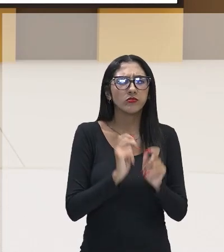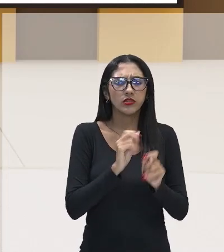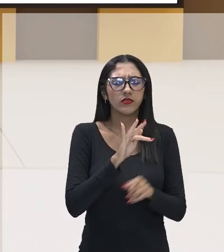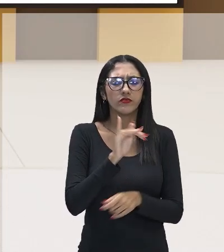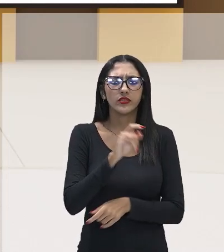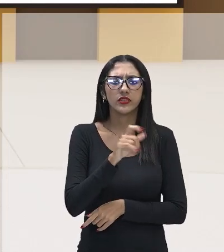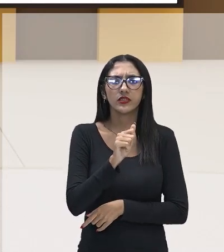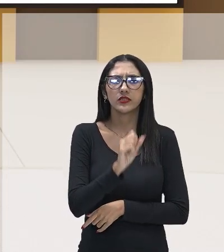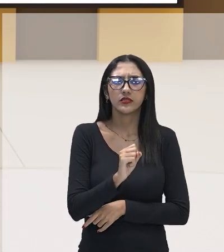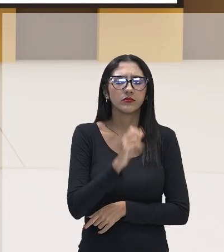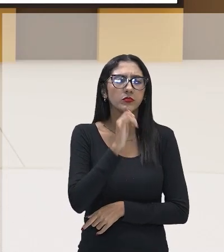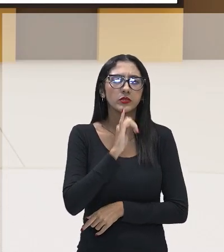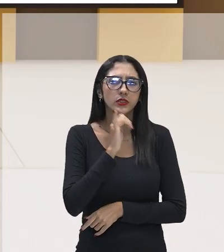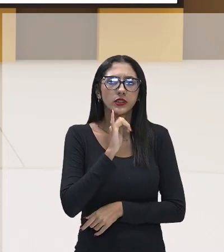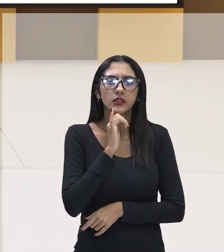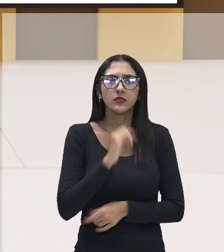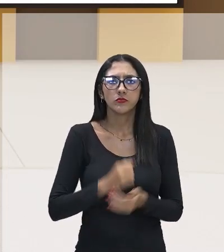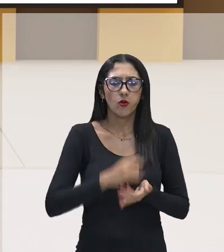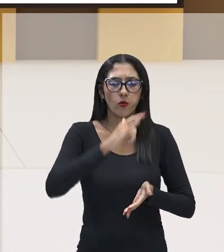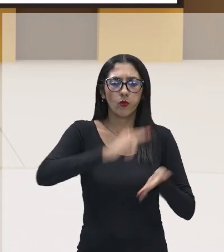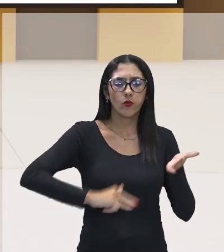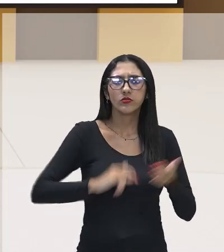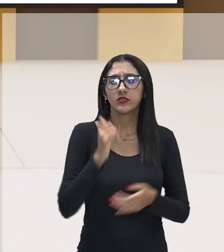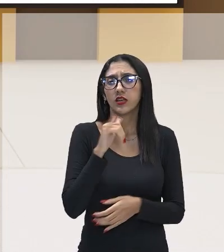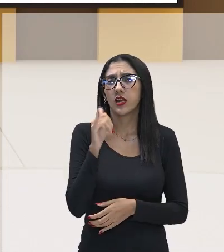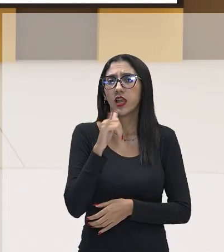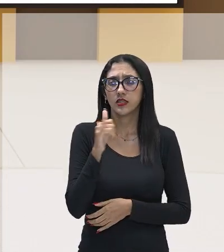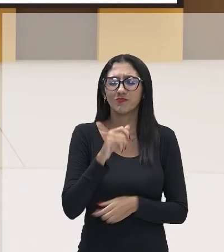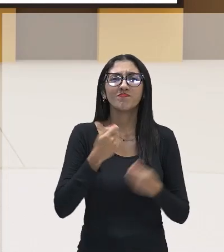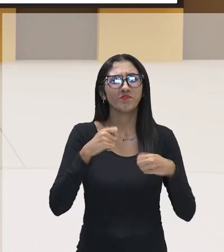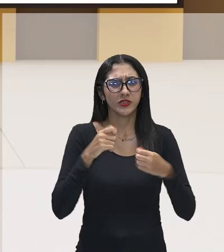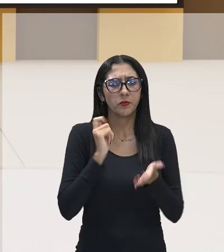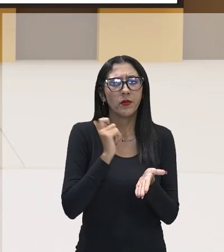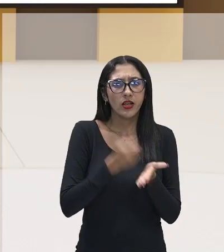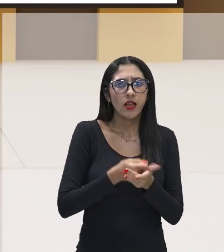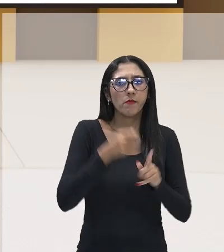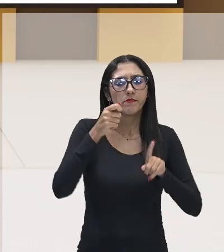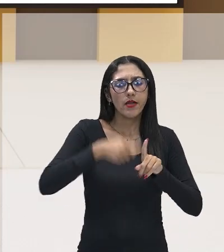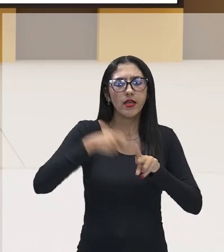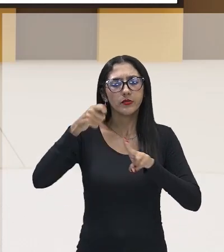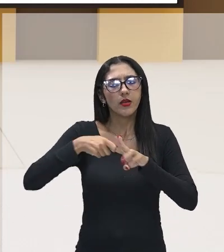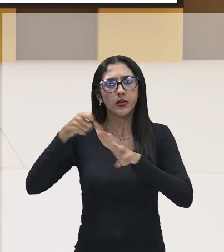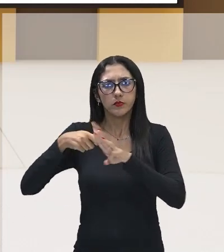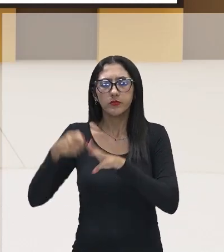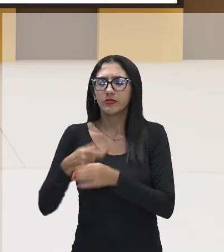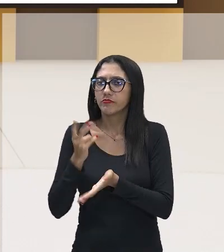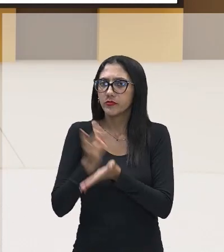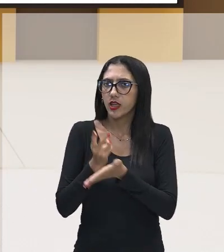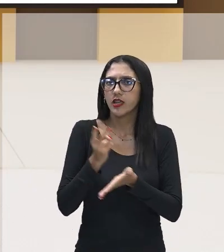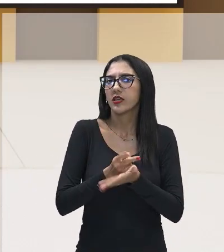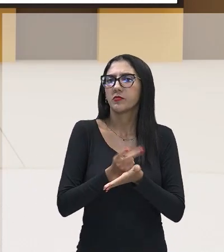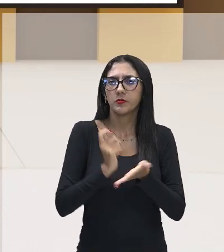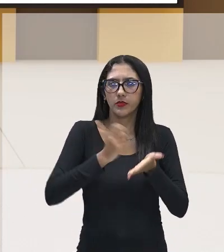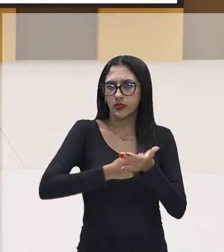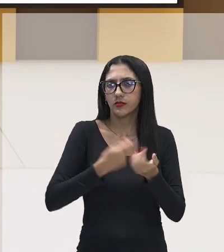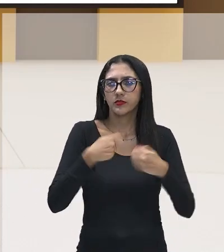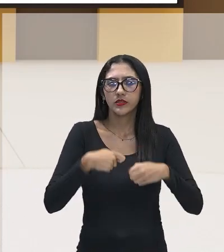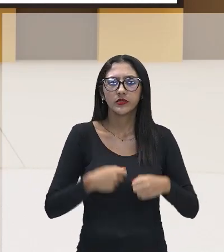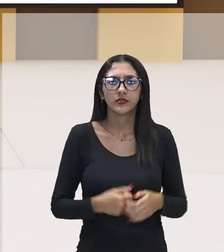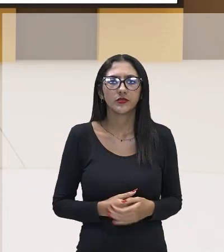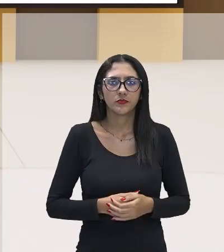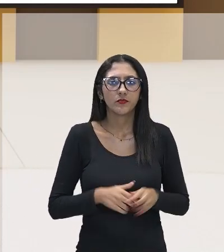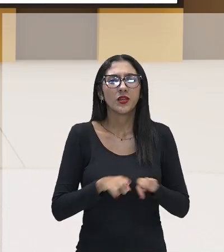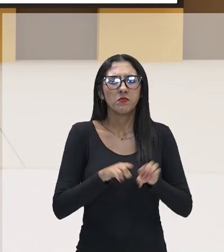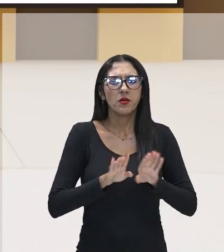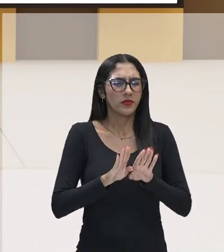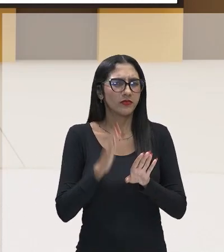A nossa conta de energia, ok? Temos que pagar. Todo mês a gente faz ali o pagamento da nossa conta de energia. Claro, ela vai ter